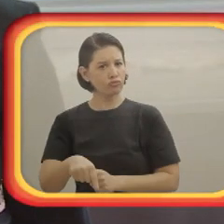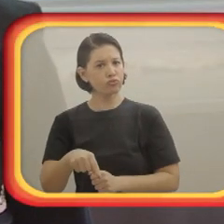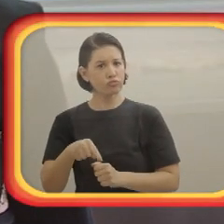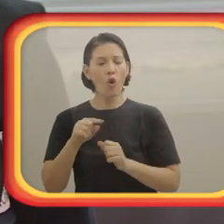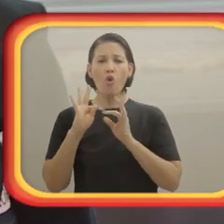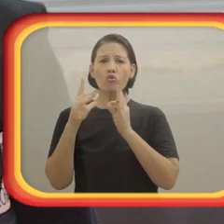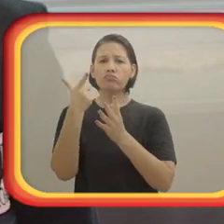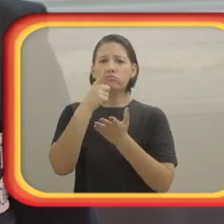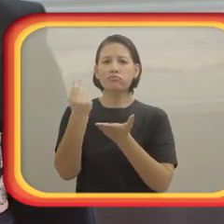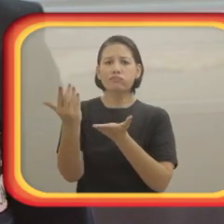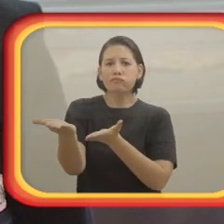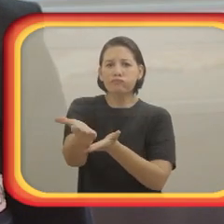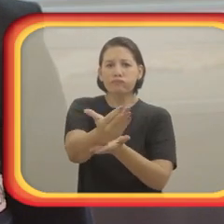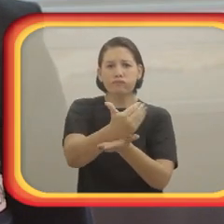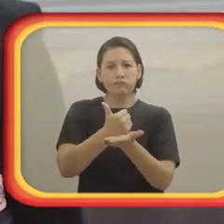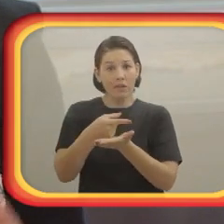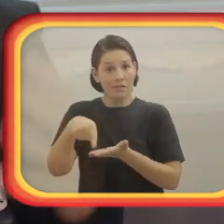trabalhando